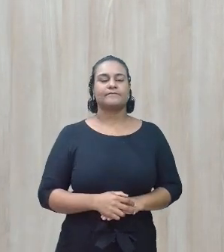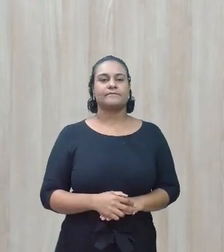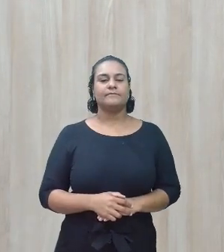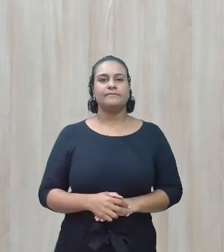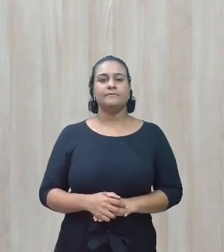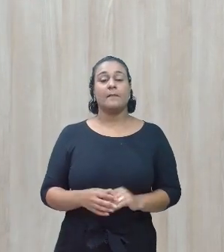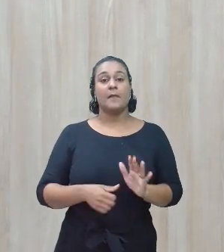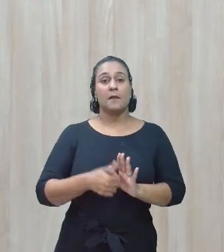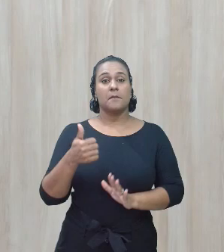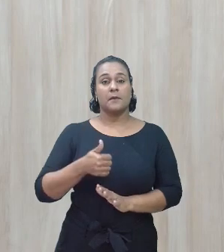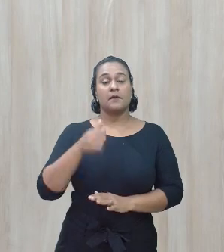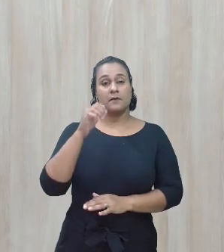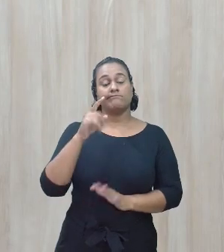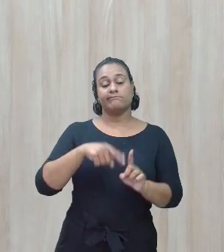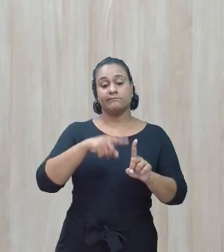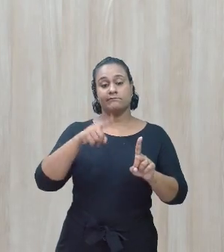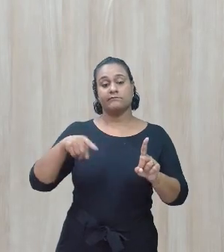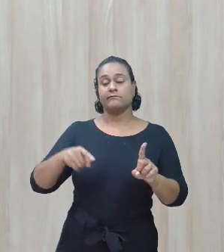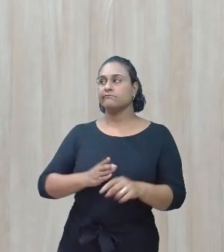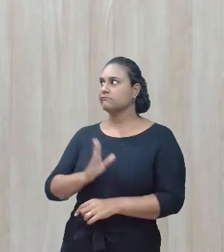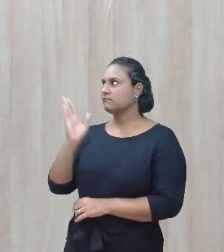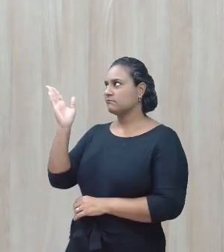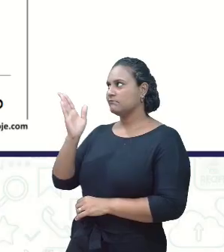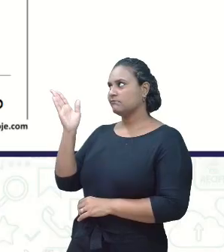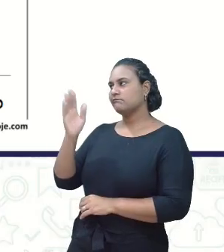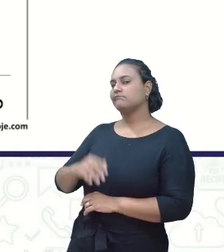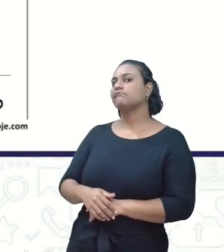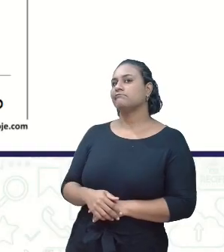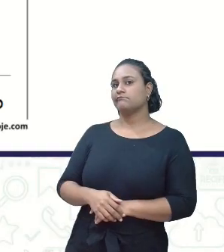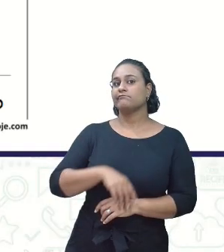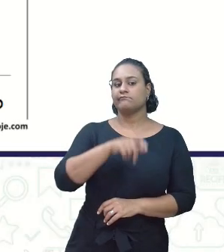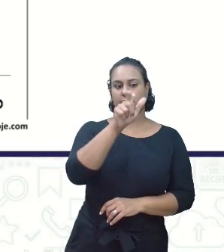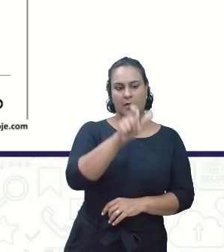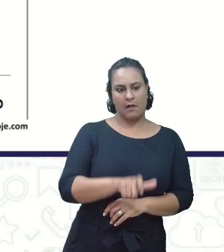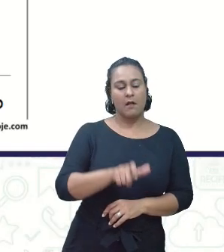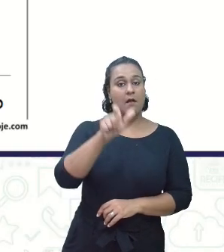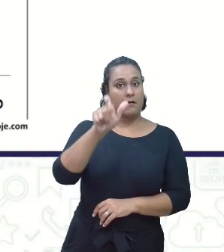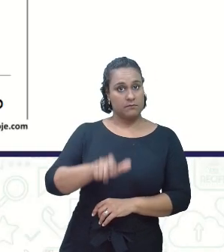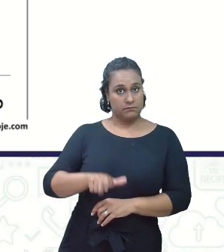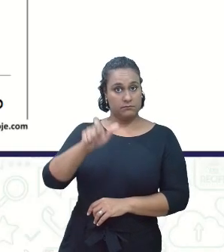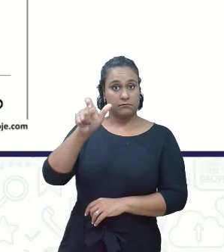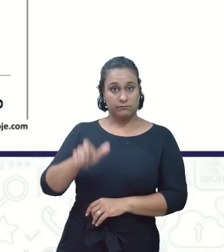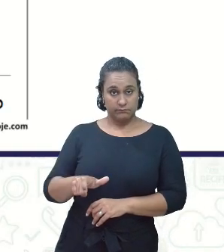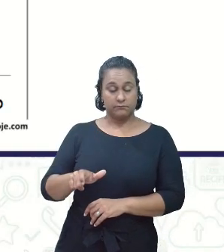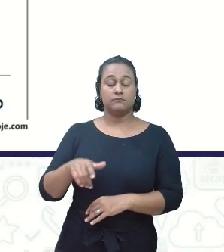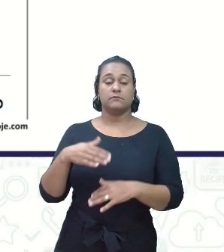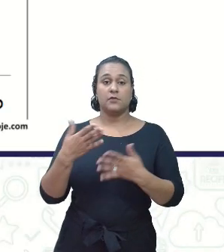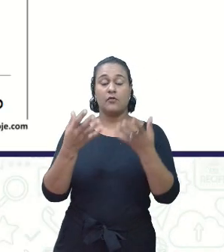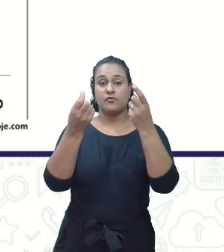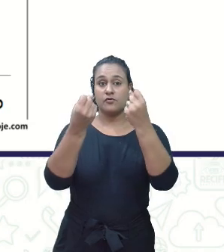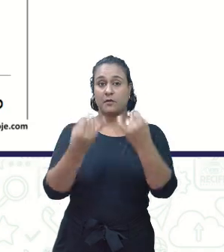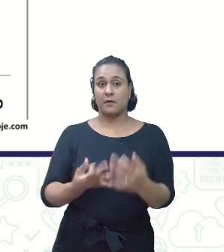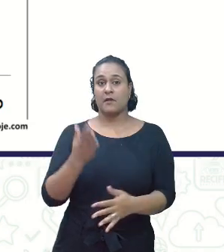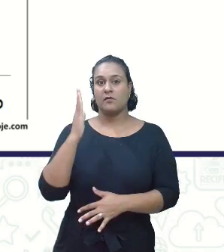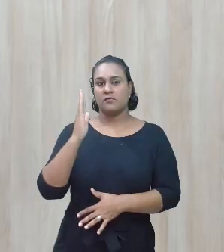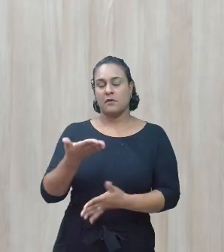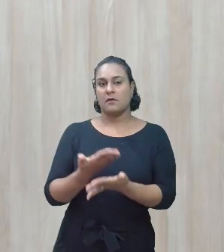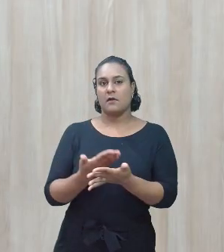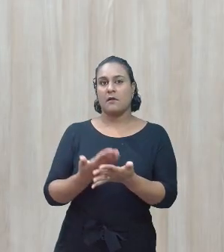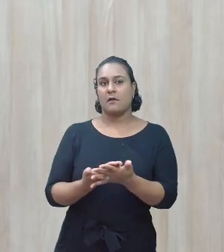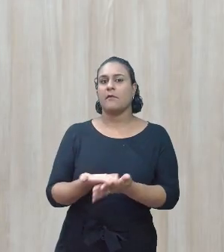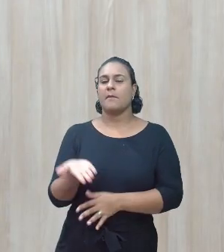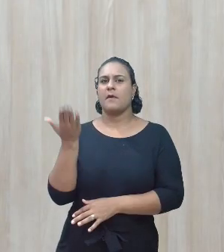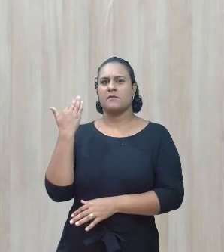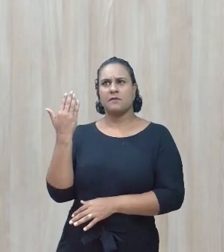O primeiro gráfico que eu trago aqui para vocês é um gráfico de colunas. Como eu falei na aula passada, a gente já tem o costume quase